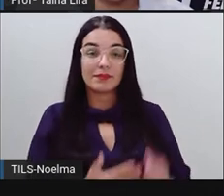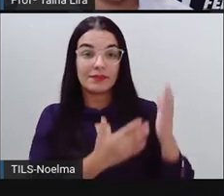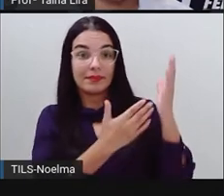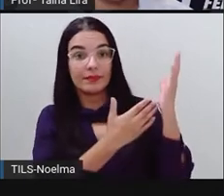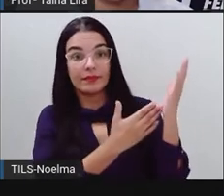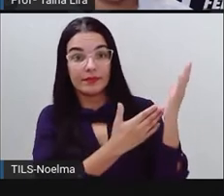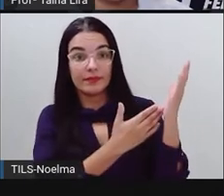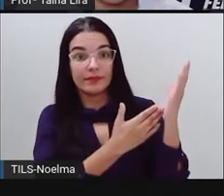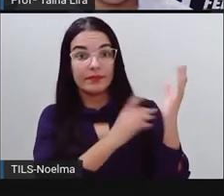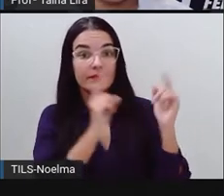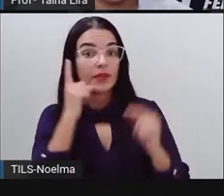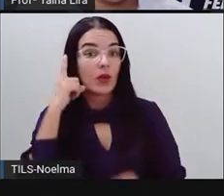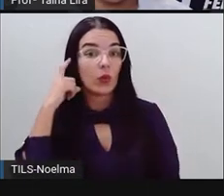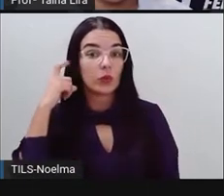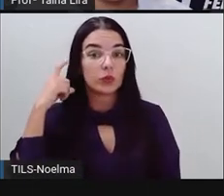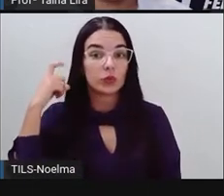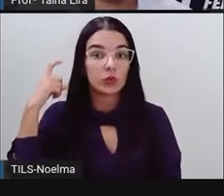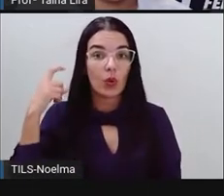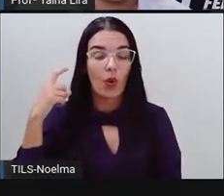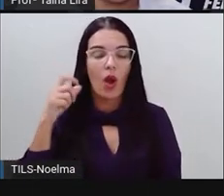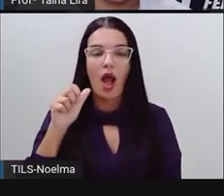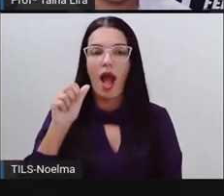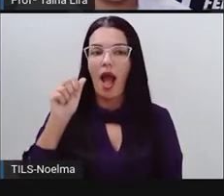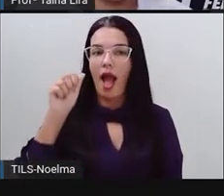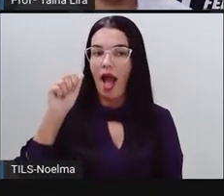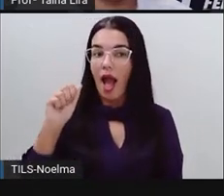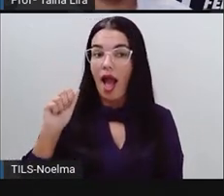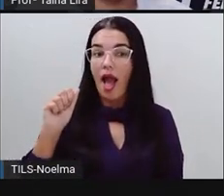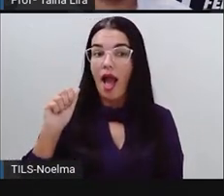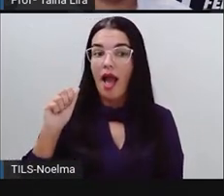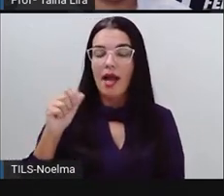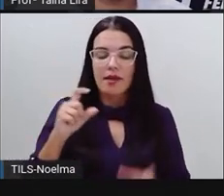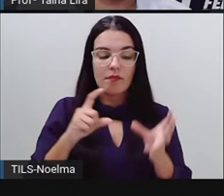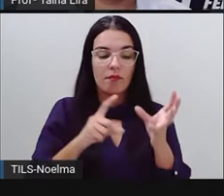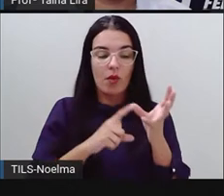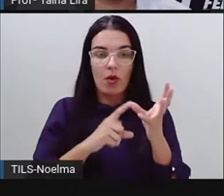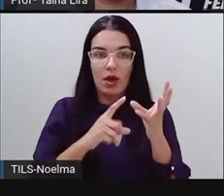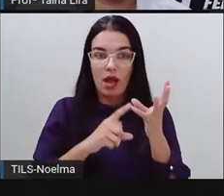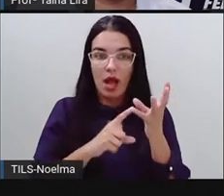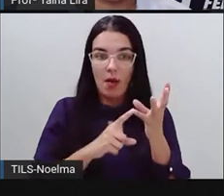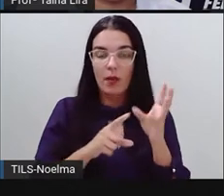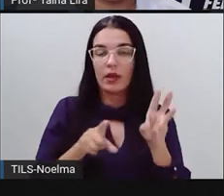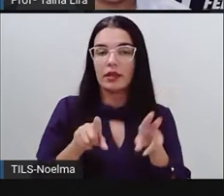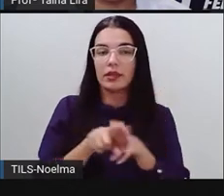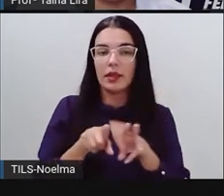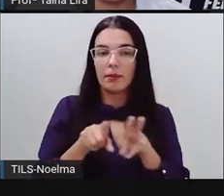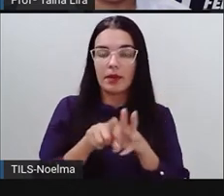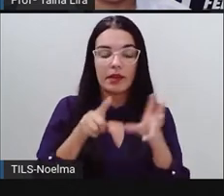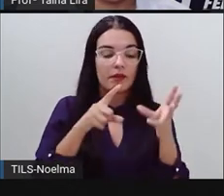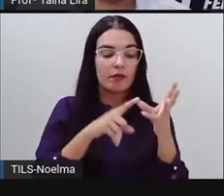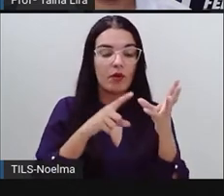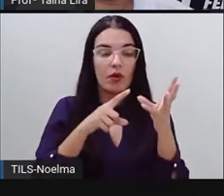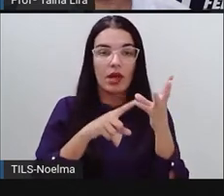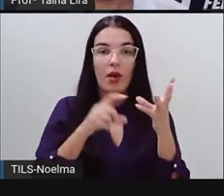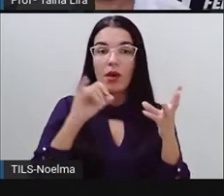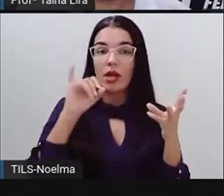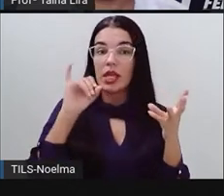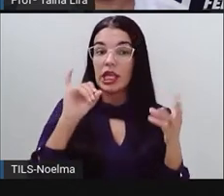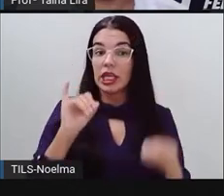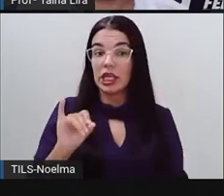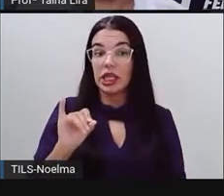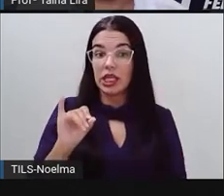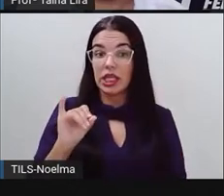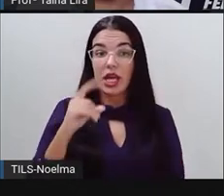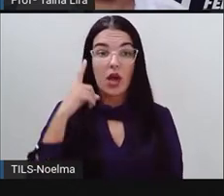o som do ar e o som Due Então vamos observar aqui a pro trouxe